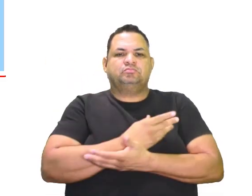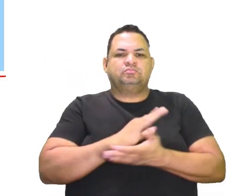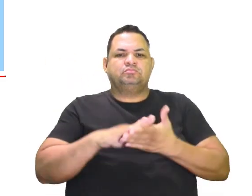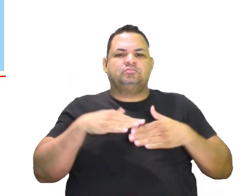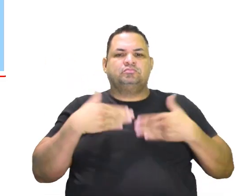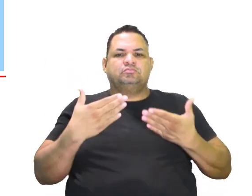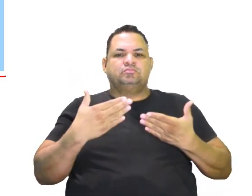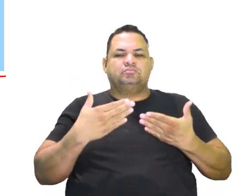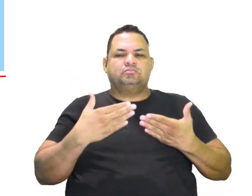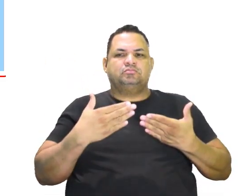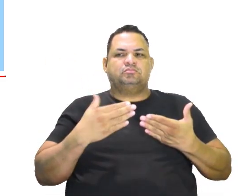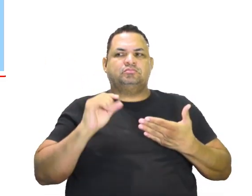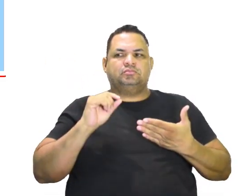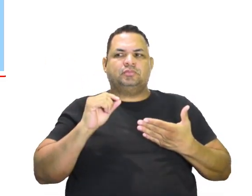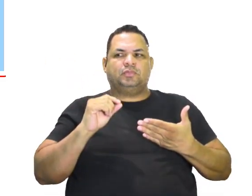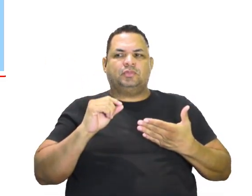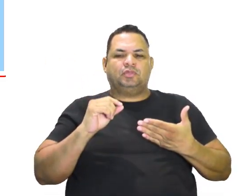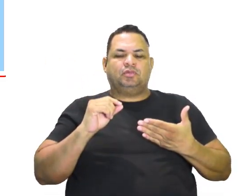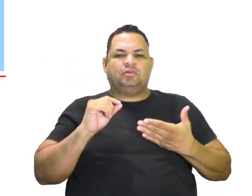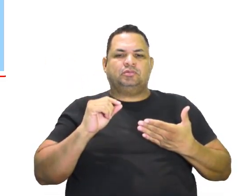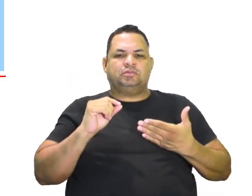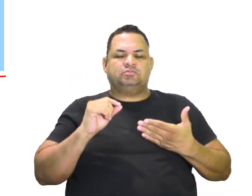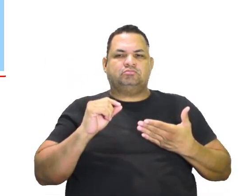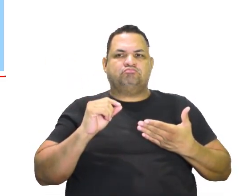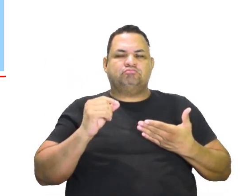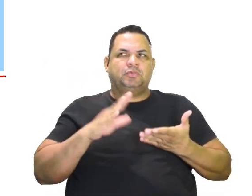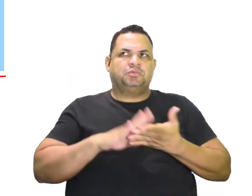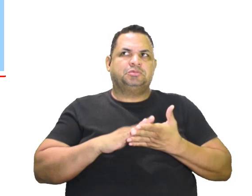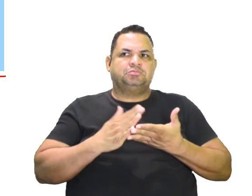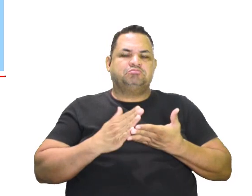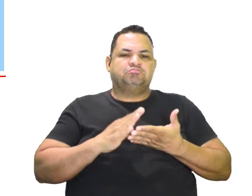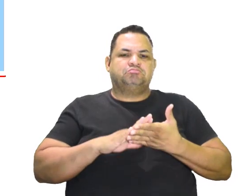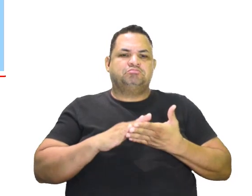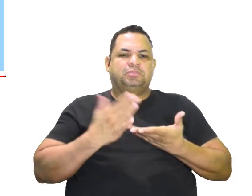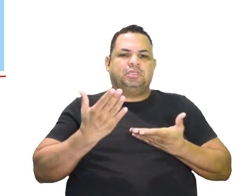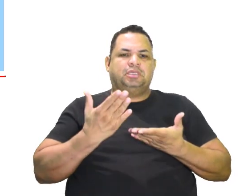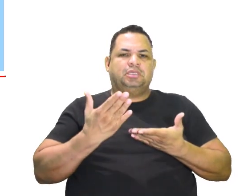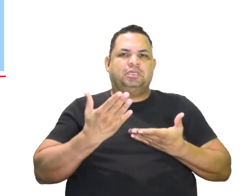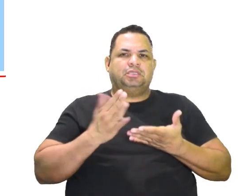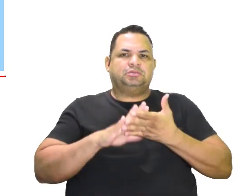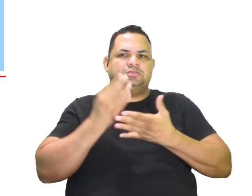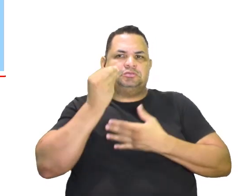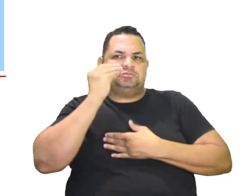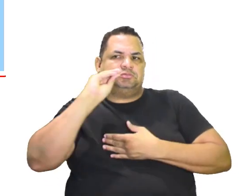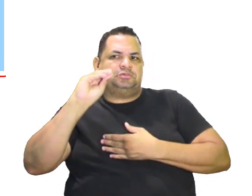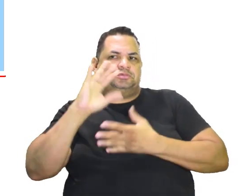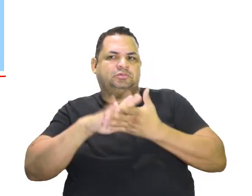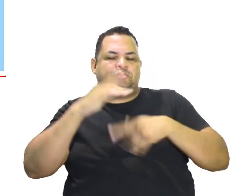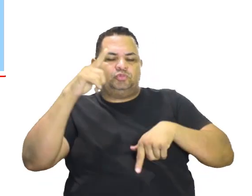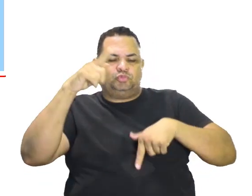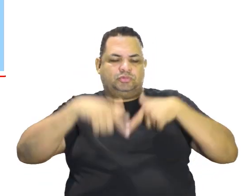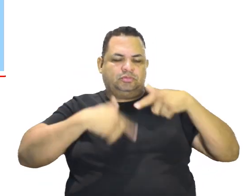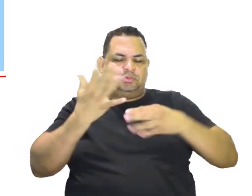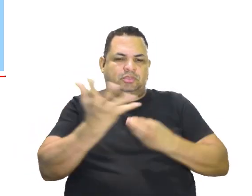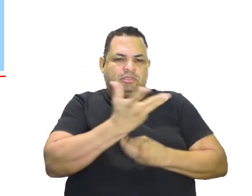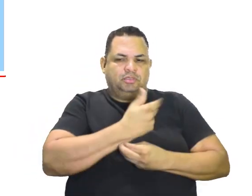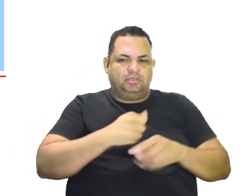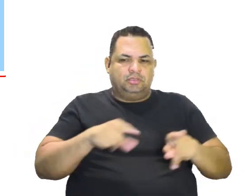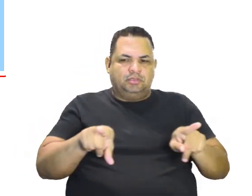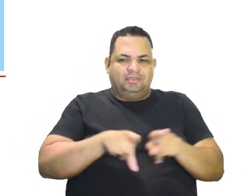isso, não só pela saturação dos trabalhos artísticos, como também